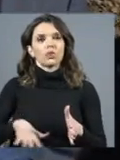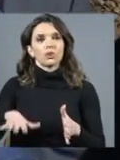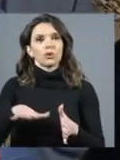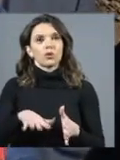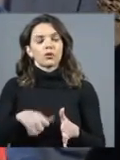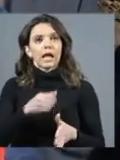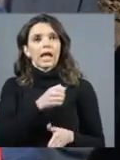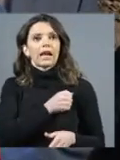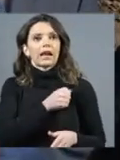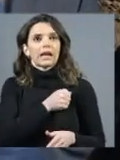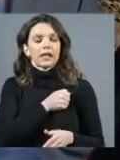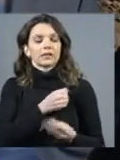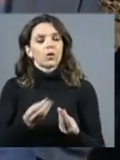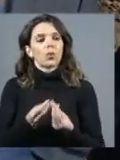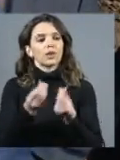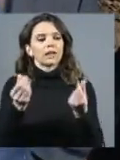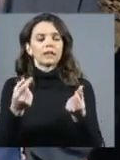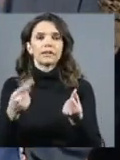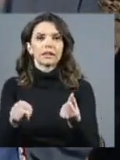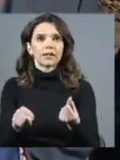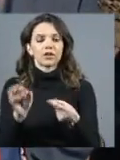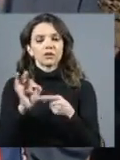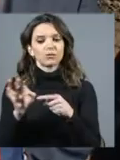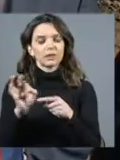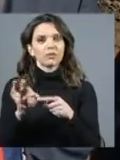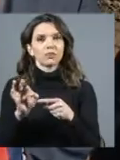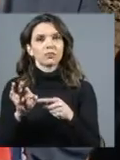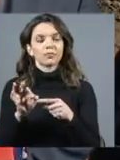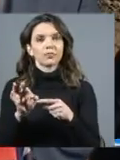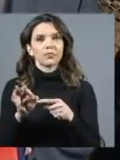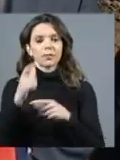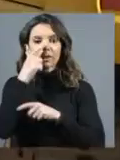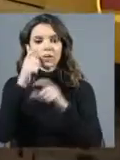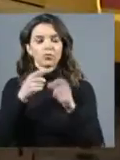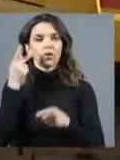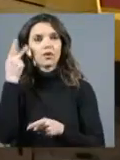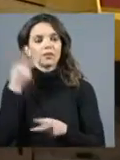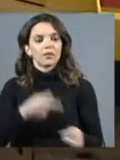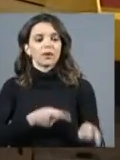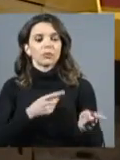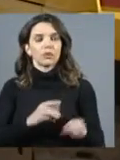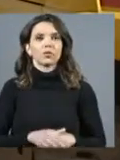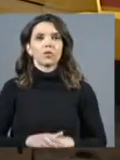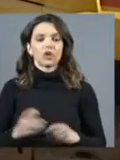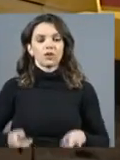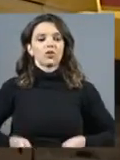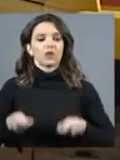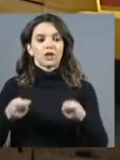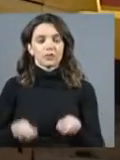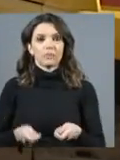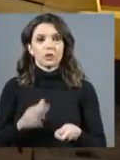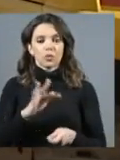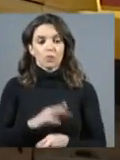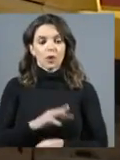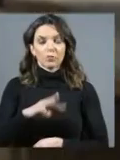habitação de qualidade, em particular para a população de Câmara de Lobos. Um investimento de cerca de 4 milhões